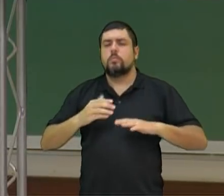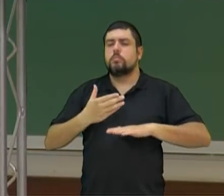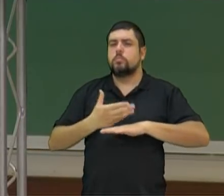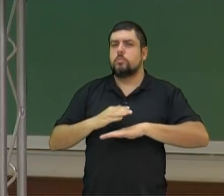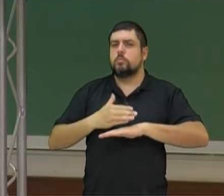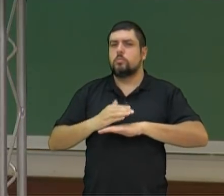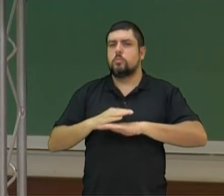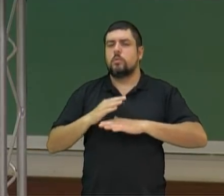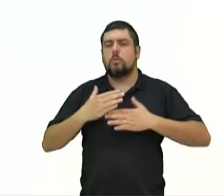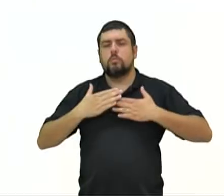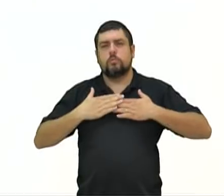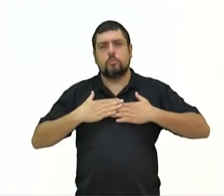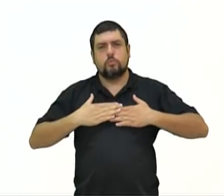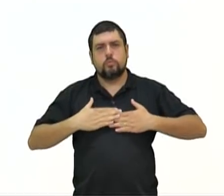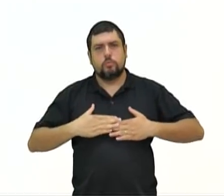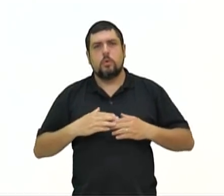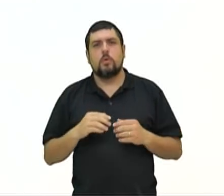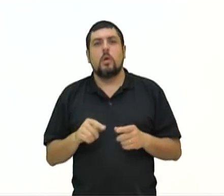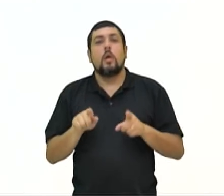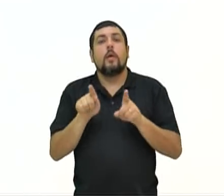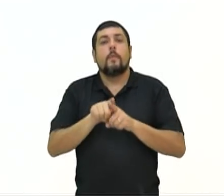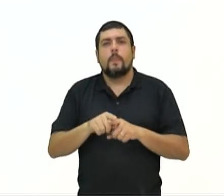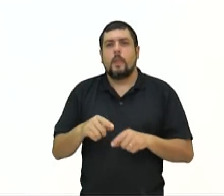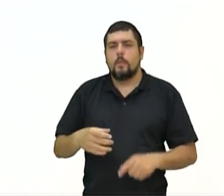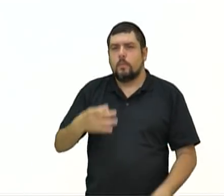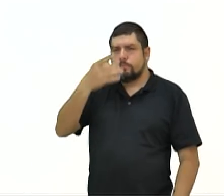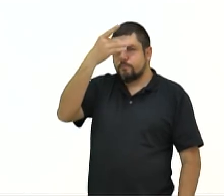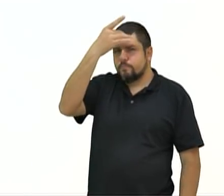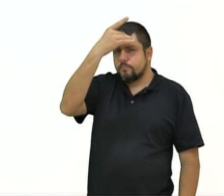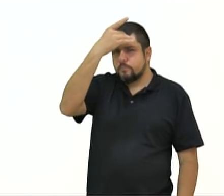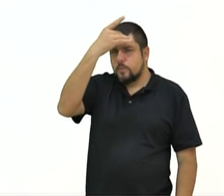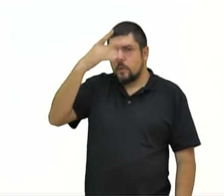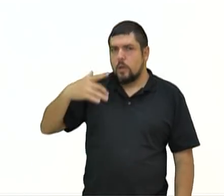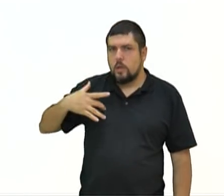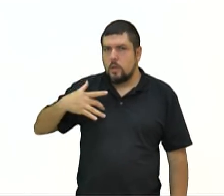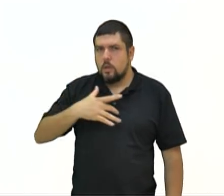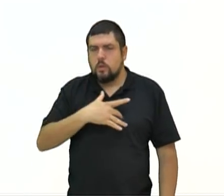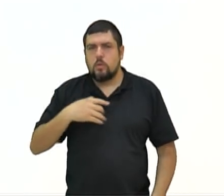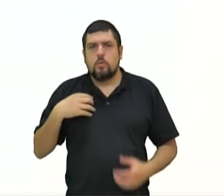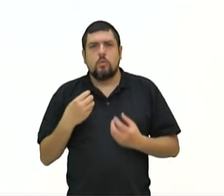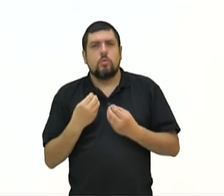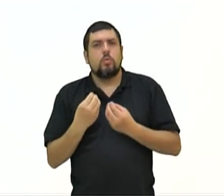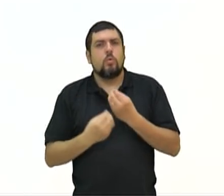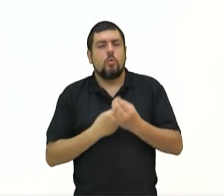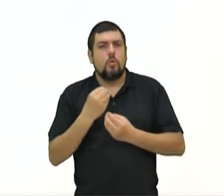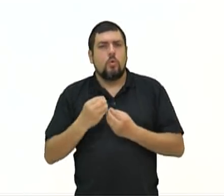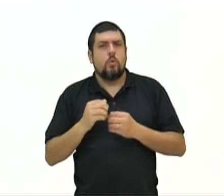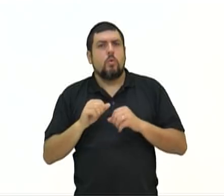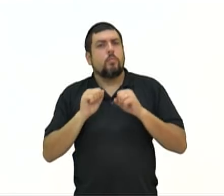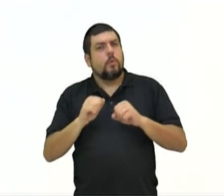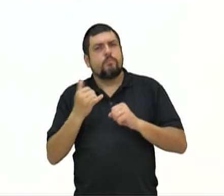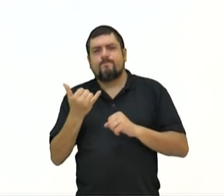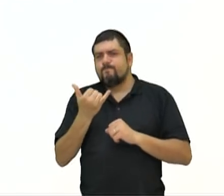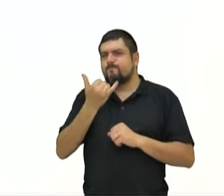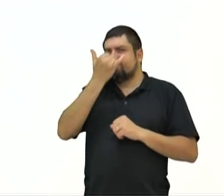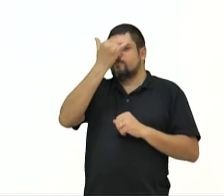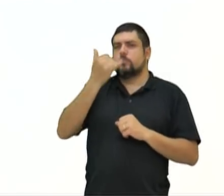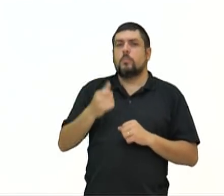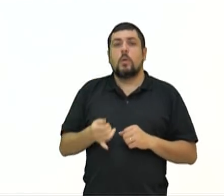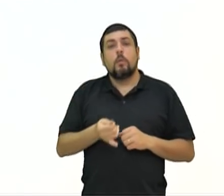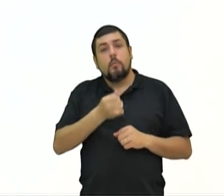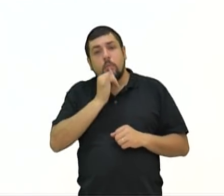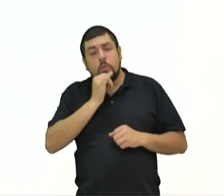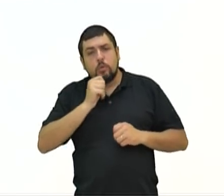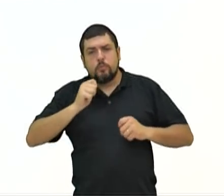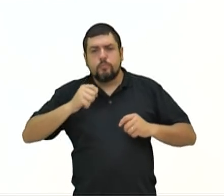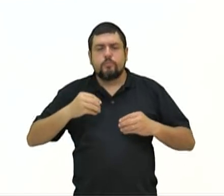dia. Então, a saúde mental pode ser afetada por diversos distúrbios, diversas causas. Na depressão, por